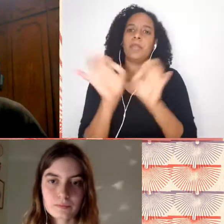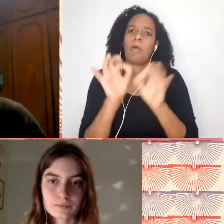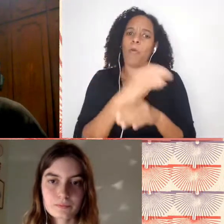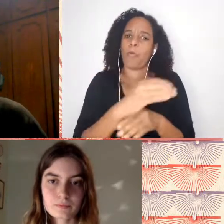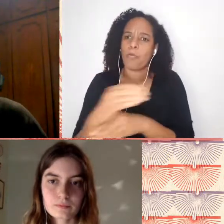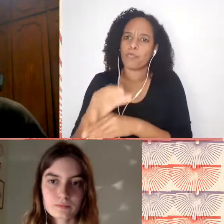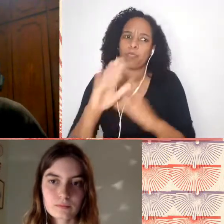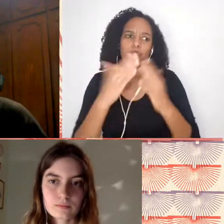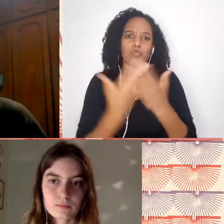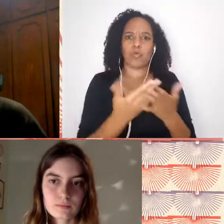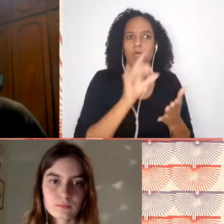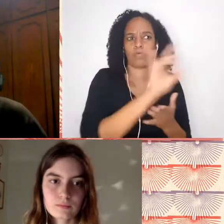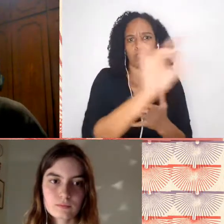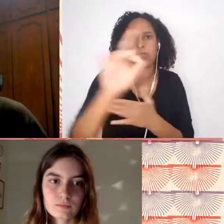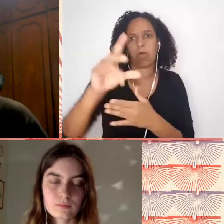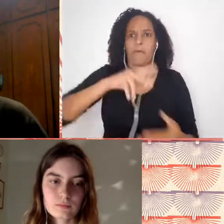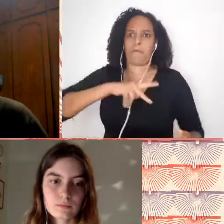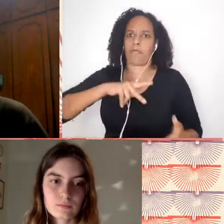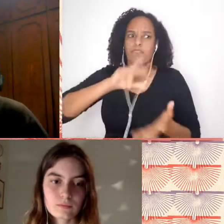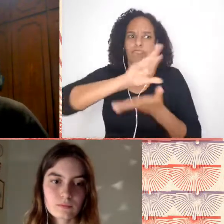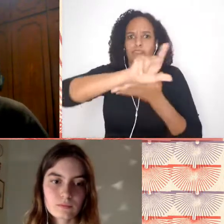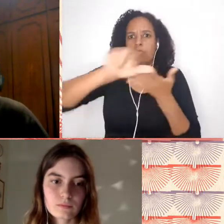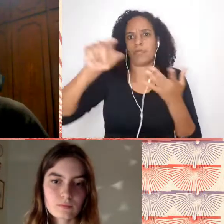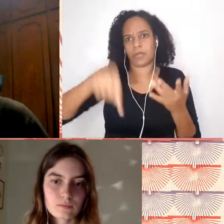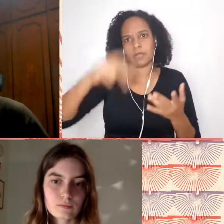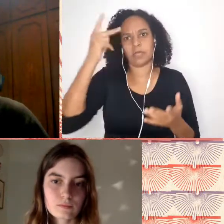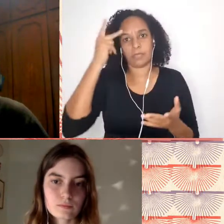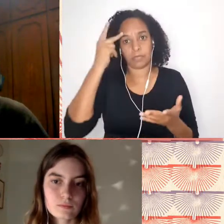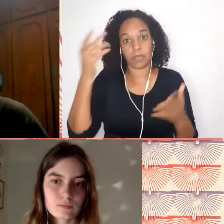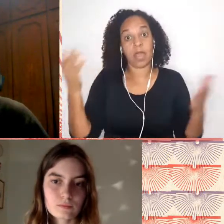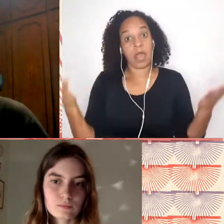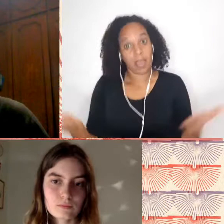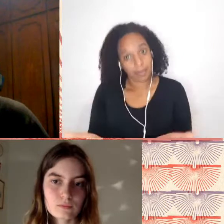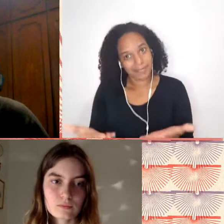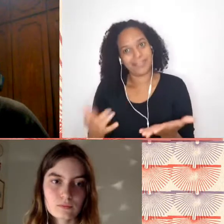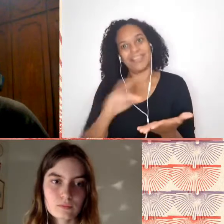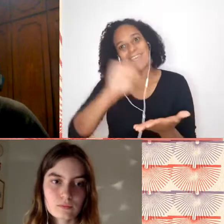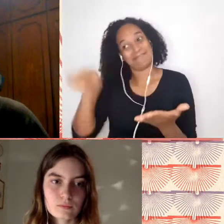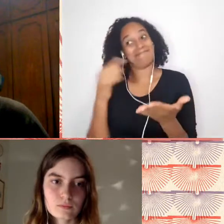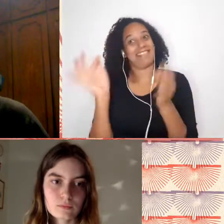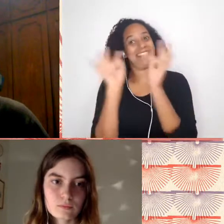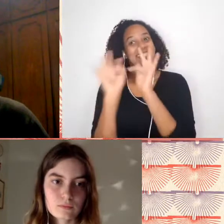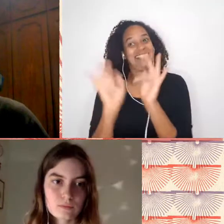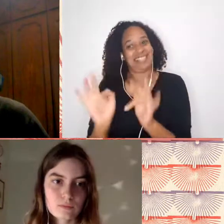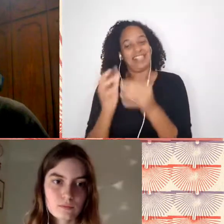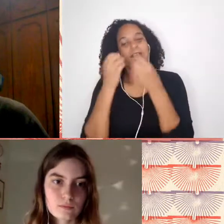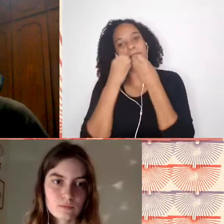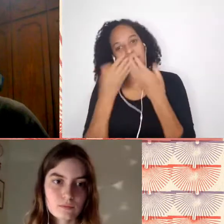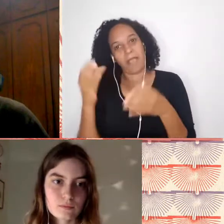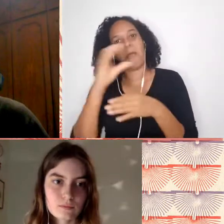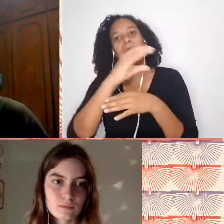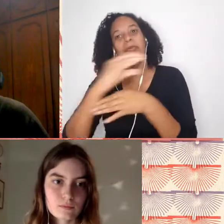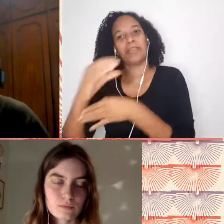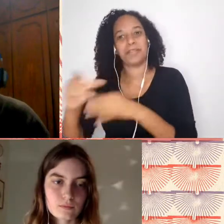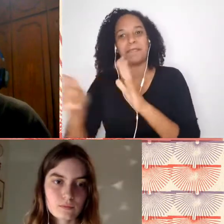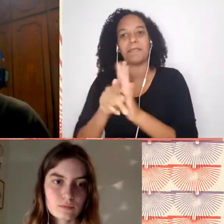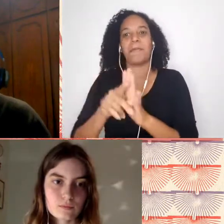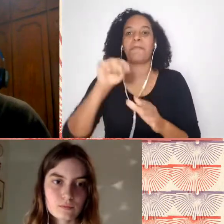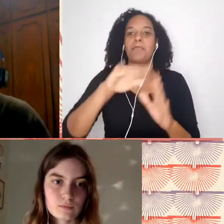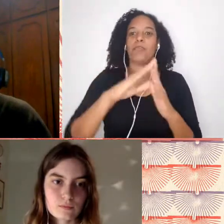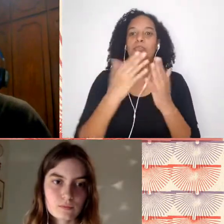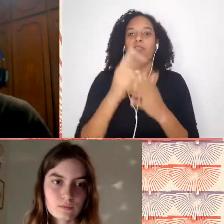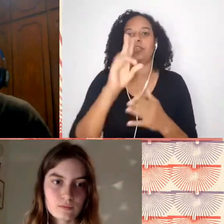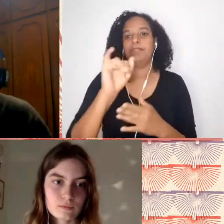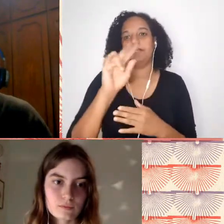escolas particulares de São Paulo. Atualmente, para nossa alegria, é coordenador do ensino médio da Escola Viva.